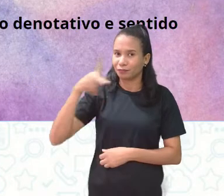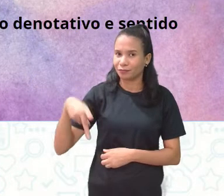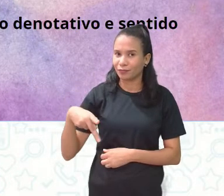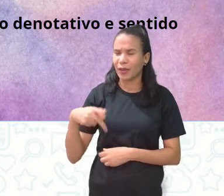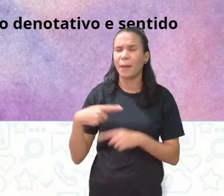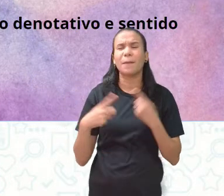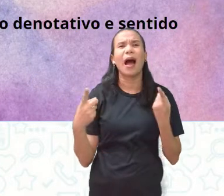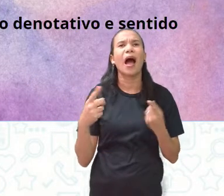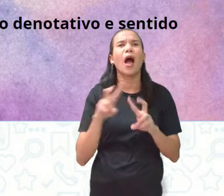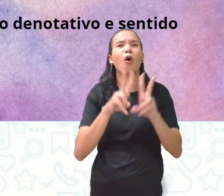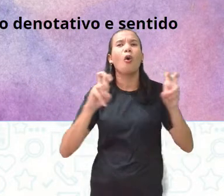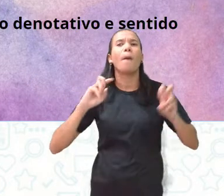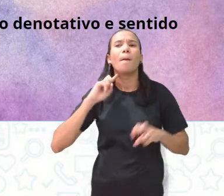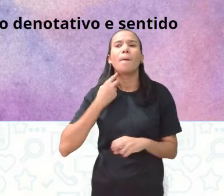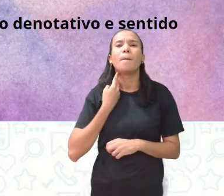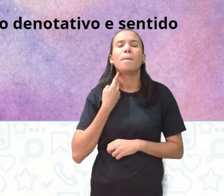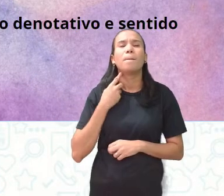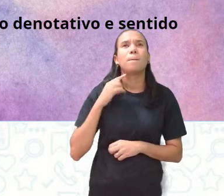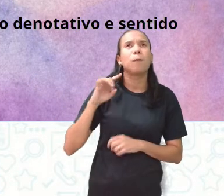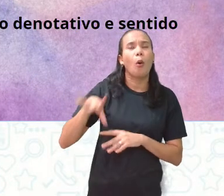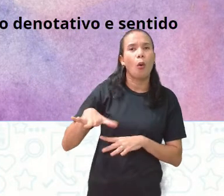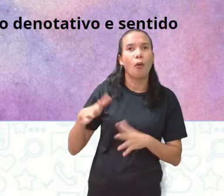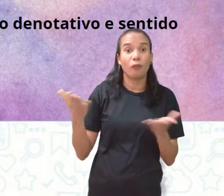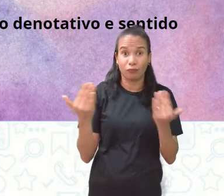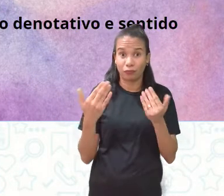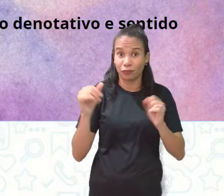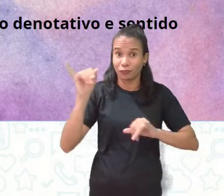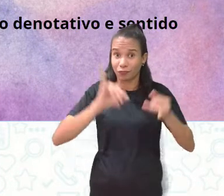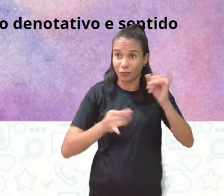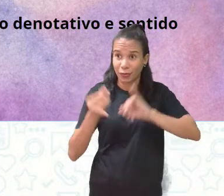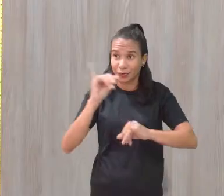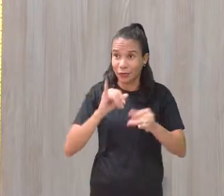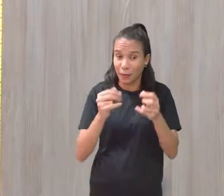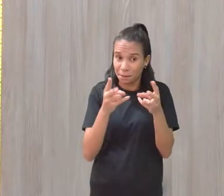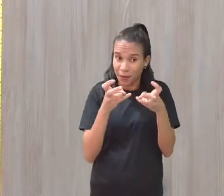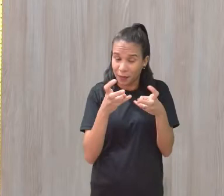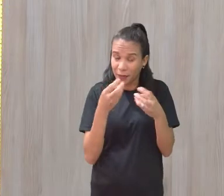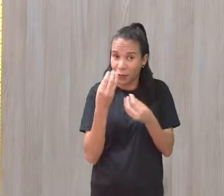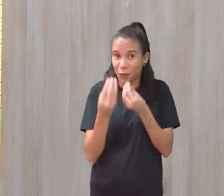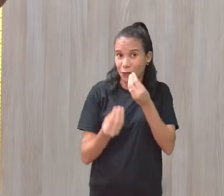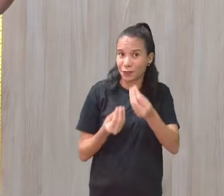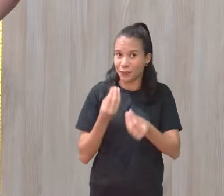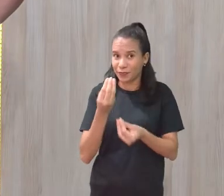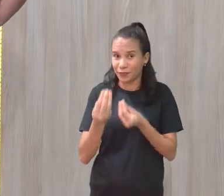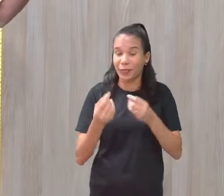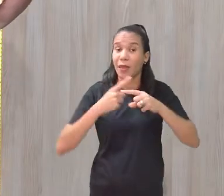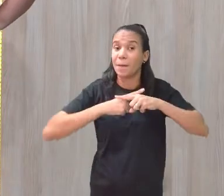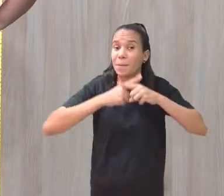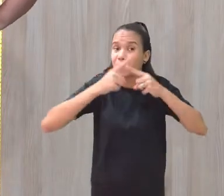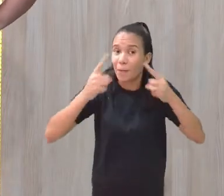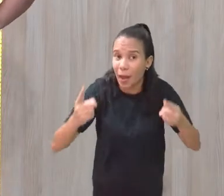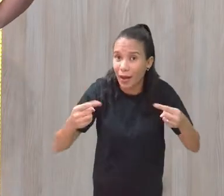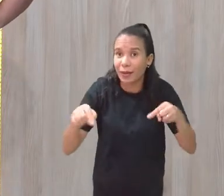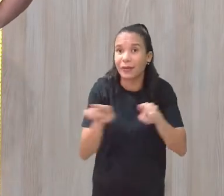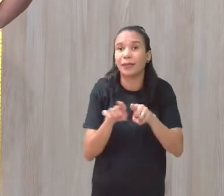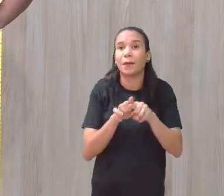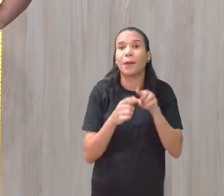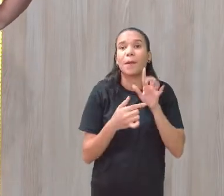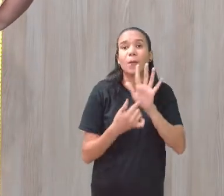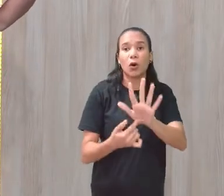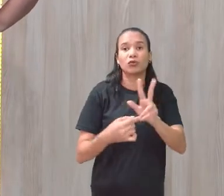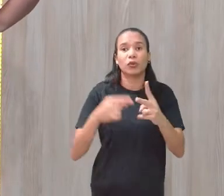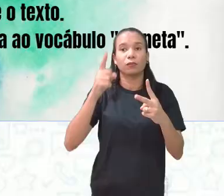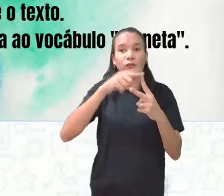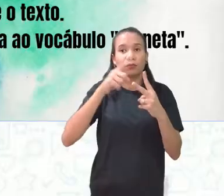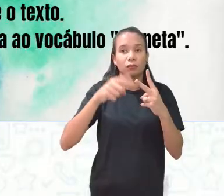sobre poluição, vamos fazer a experiência para eles perceberem. Mas eu vou deixar essas